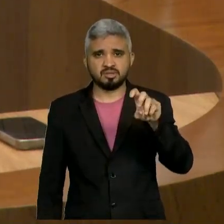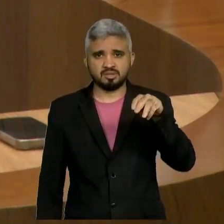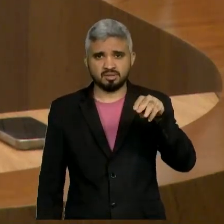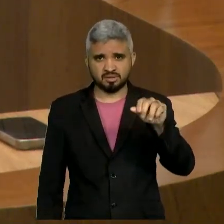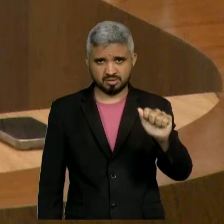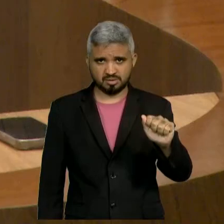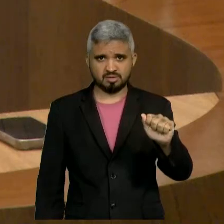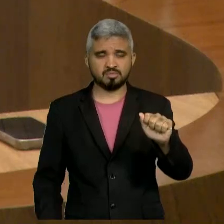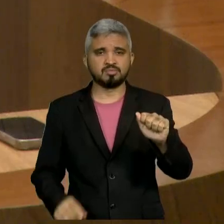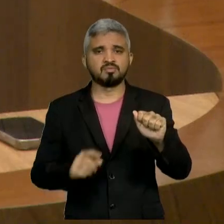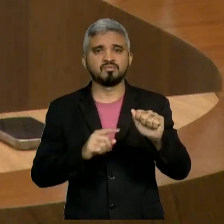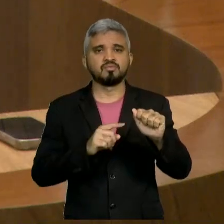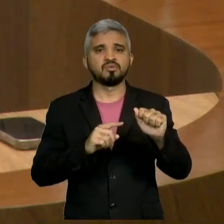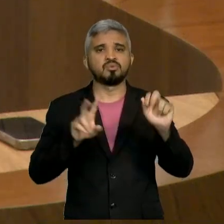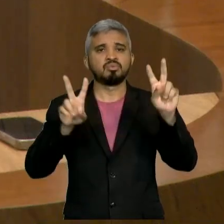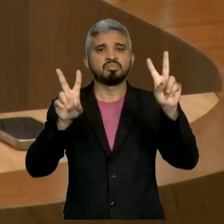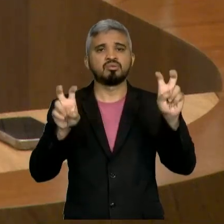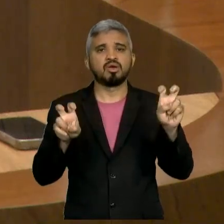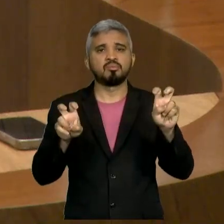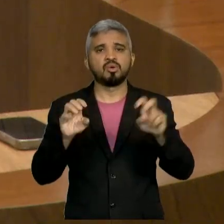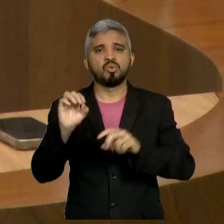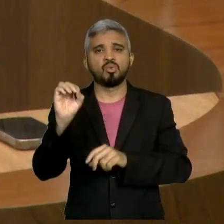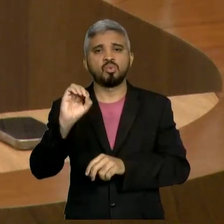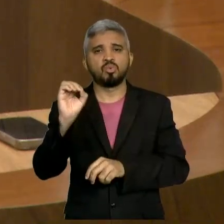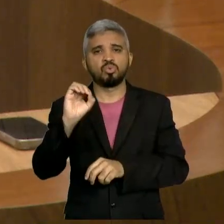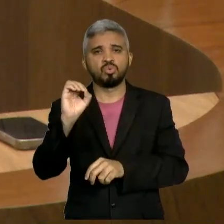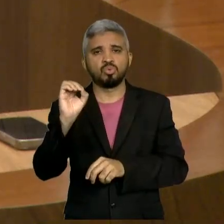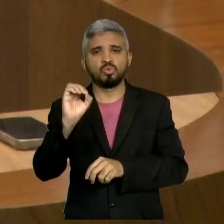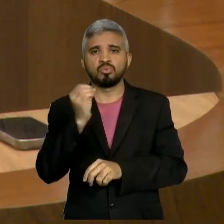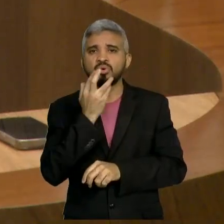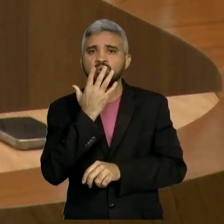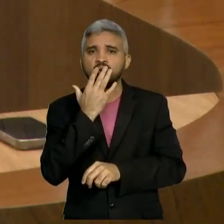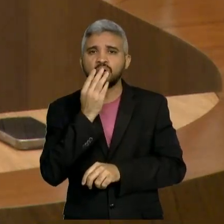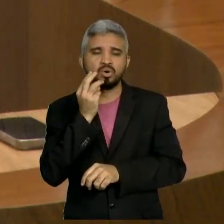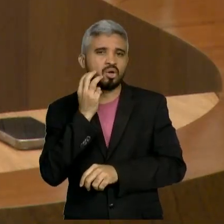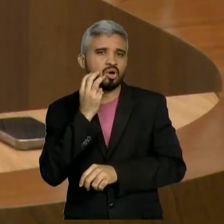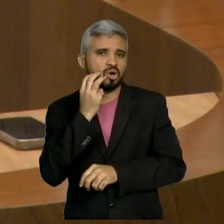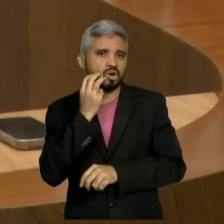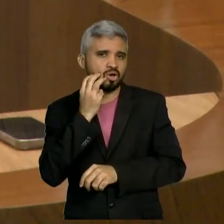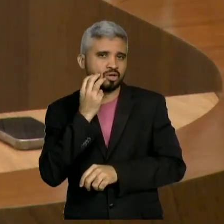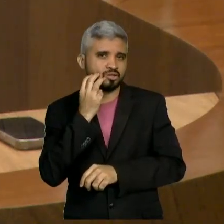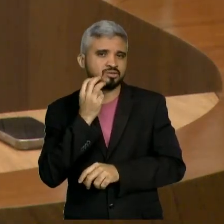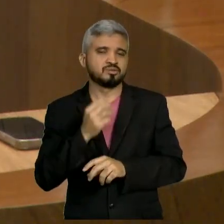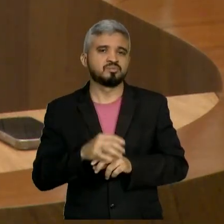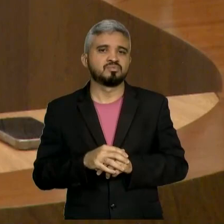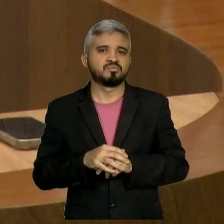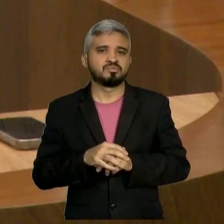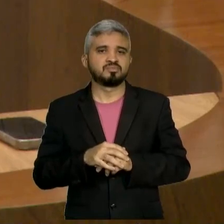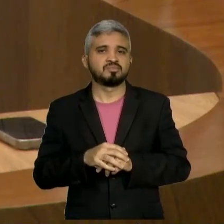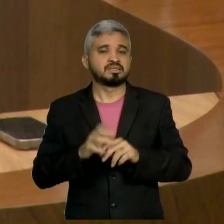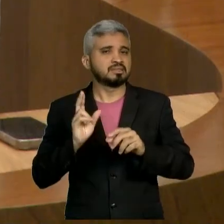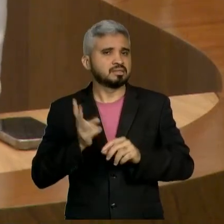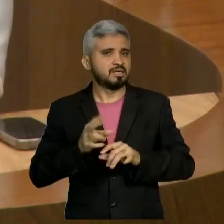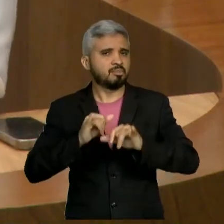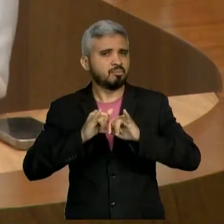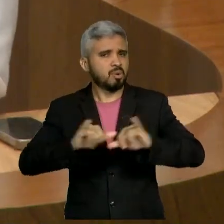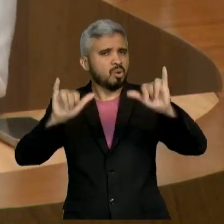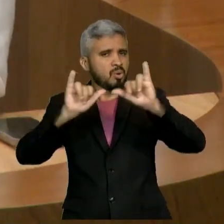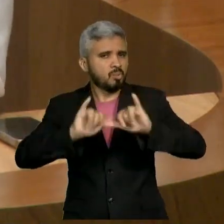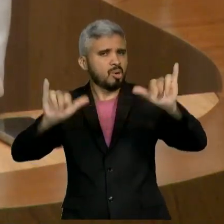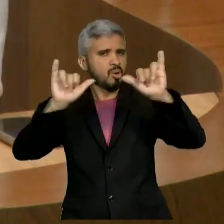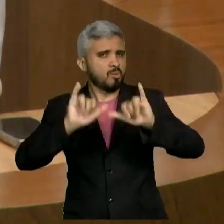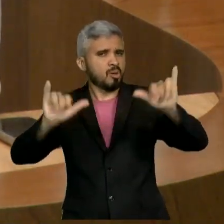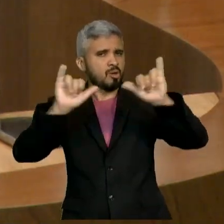Outubro Rosa, que tem sido muito bem trabalhado, tem se chamado a atenção da sociedade, principalmente